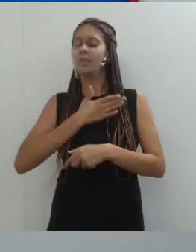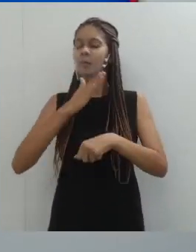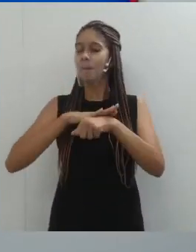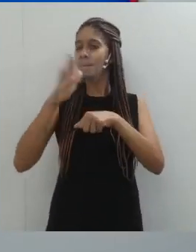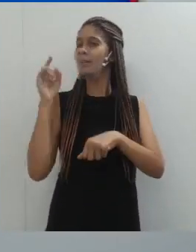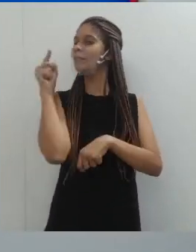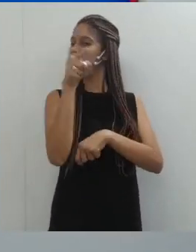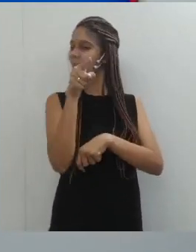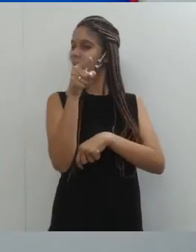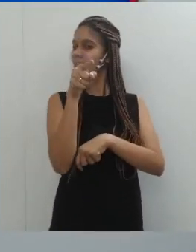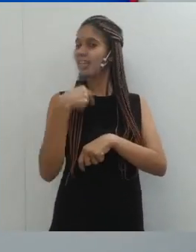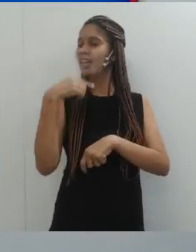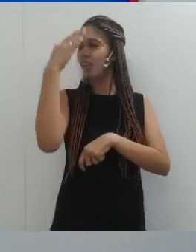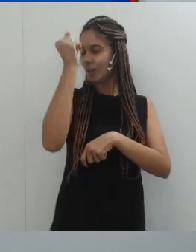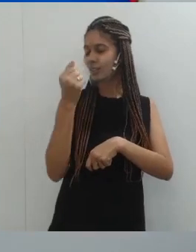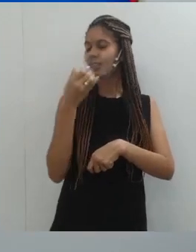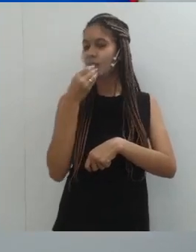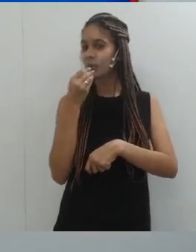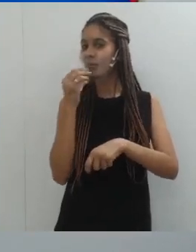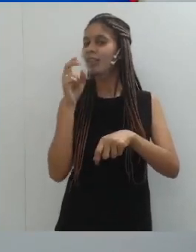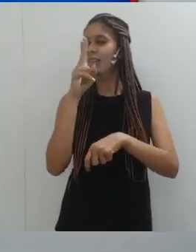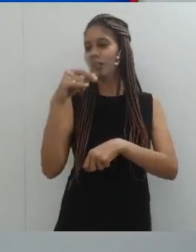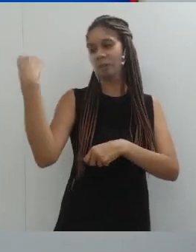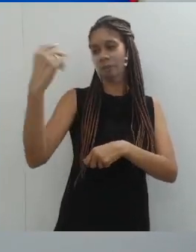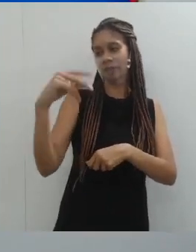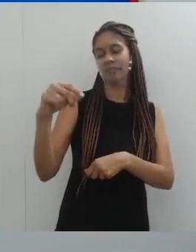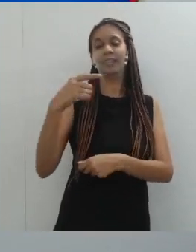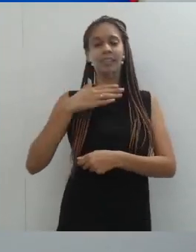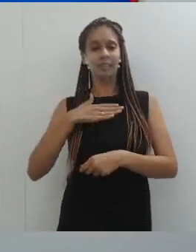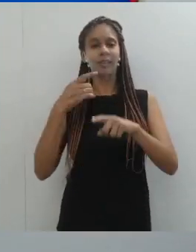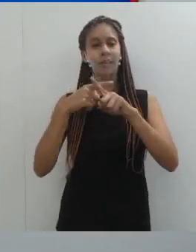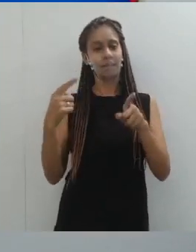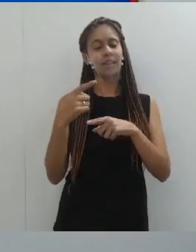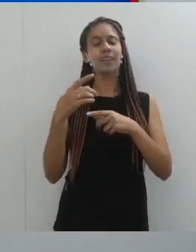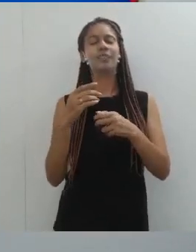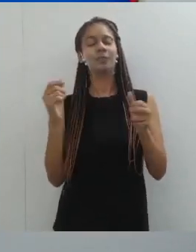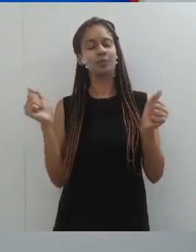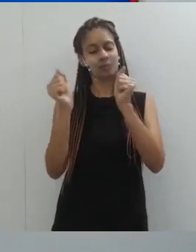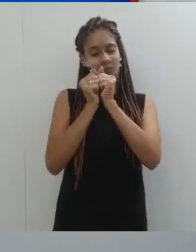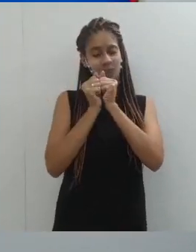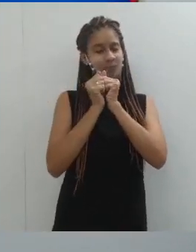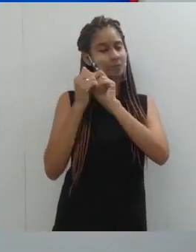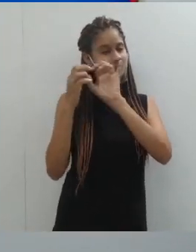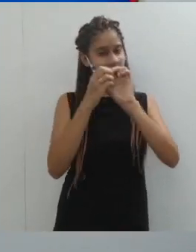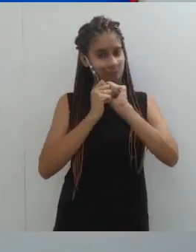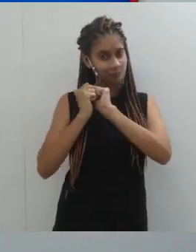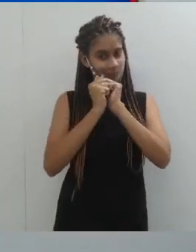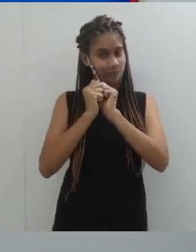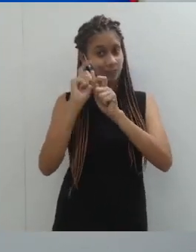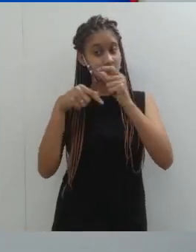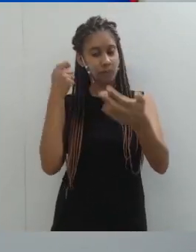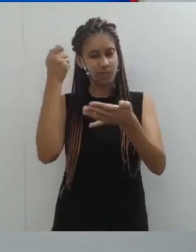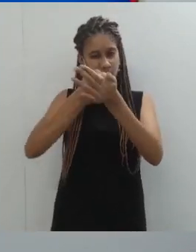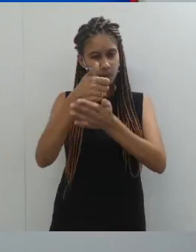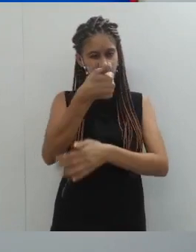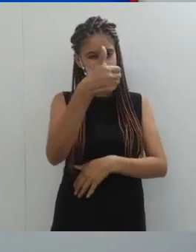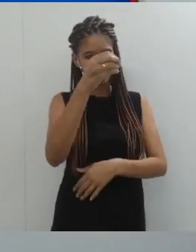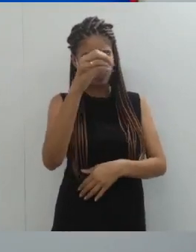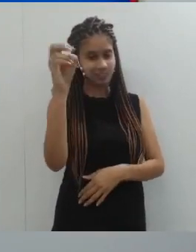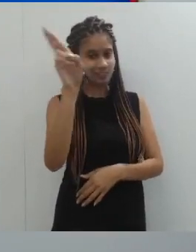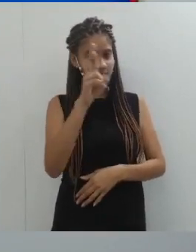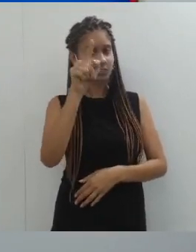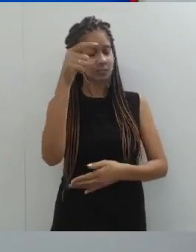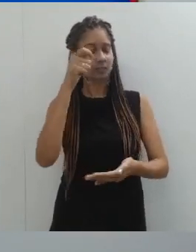mais você. Eu sei que eu vou apanhar de Johnny Boy e de Robertão, mas tamo juntos, tamo juntos. Depois eu pago aqueles 100 reais que me prometesse ali,